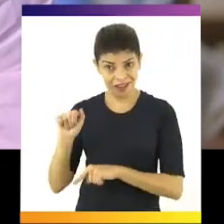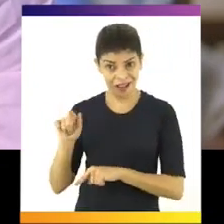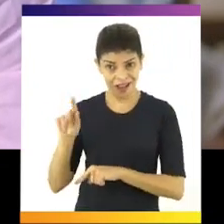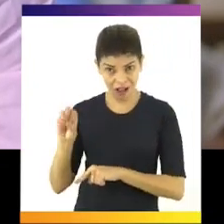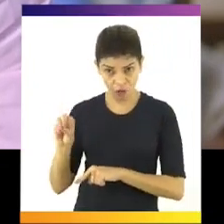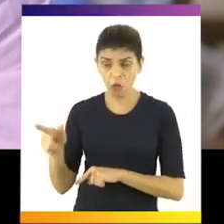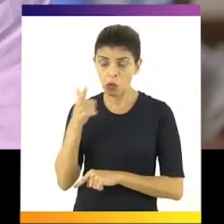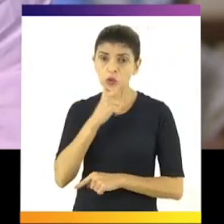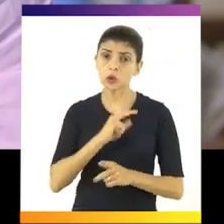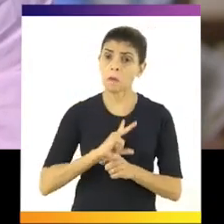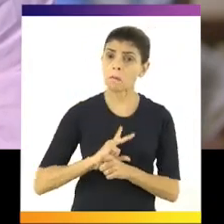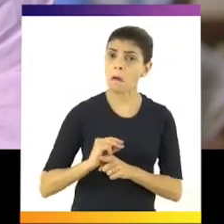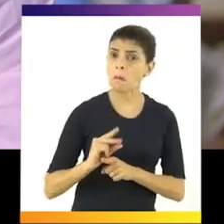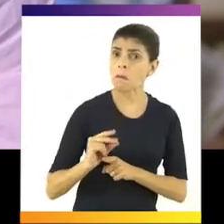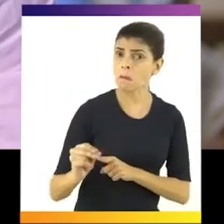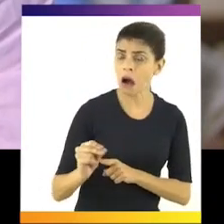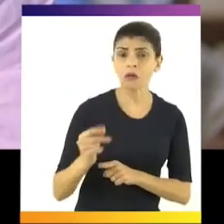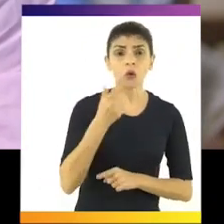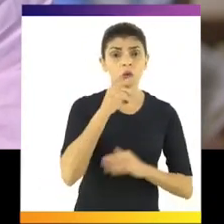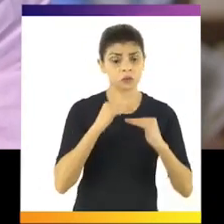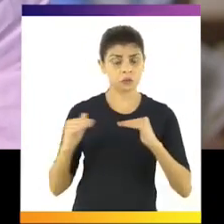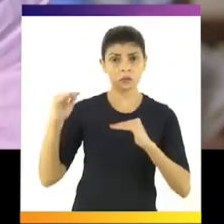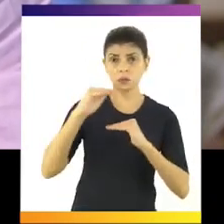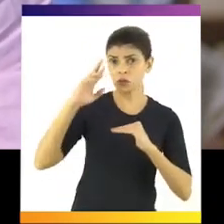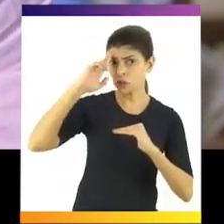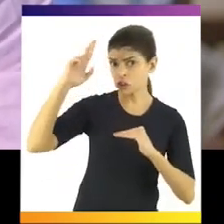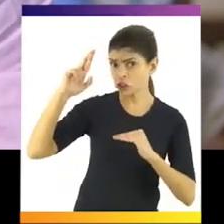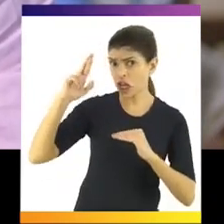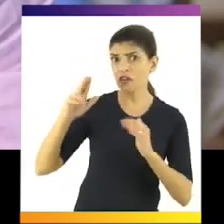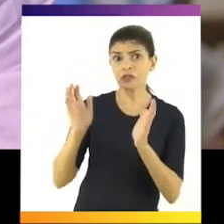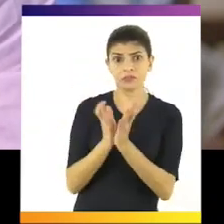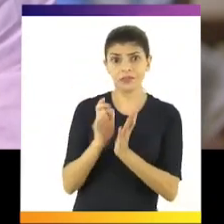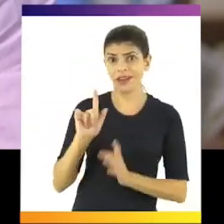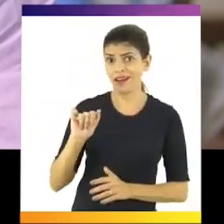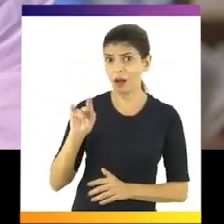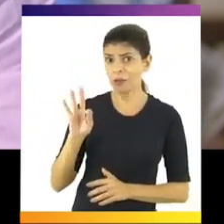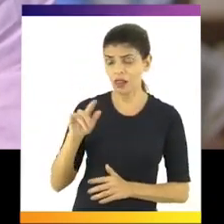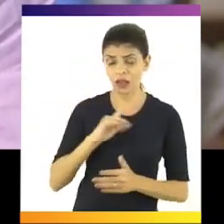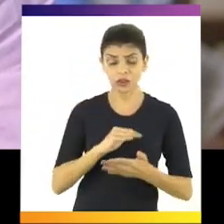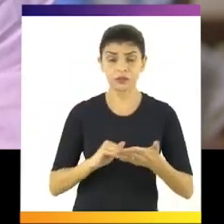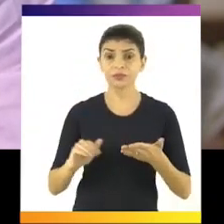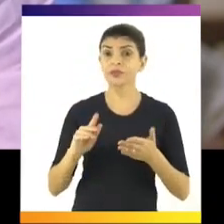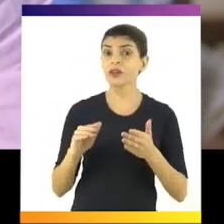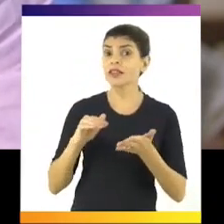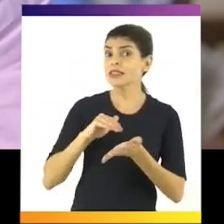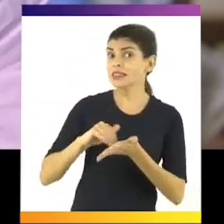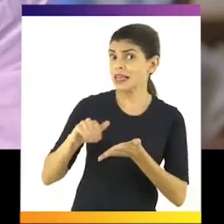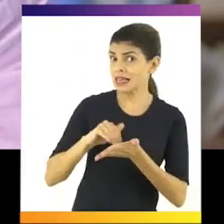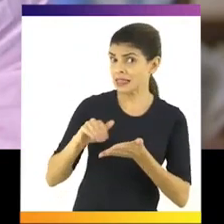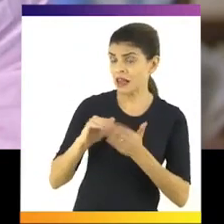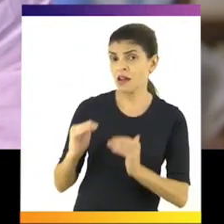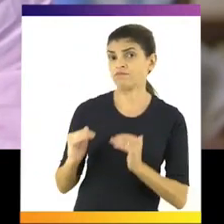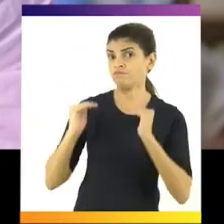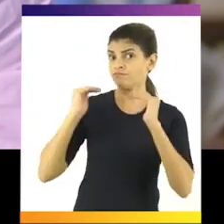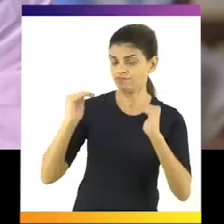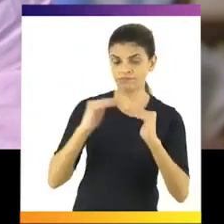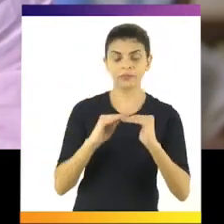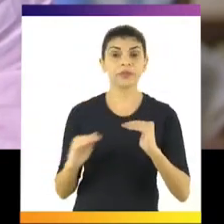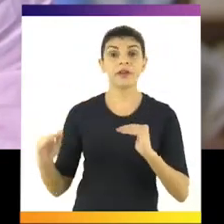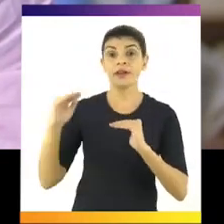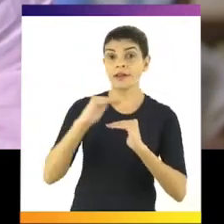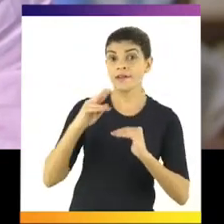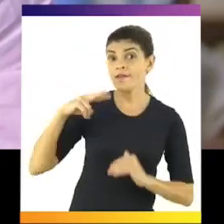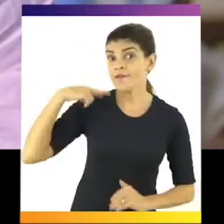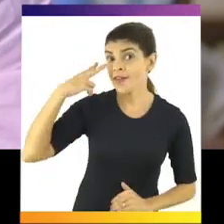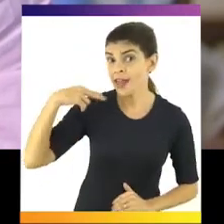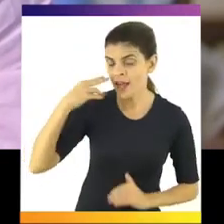ele está atingindo. Eu virei chefe de gabinete, depois eu virei assessor especial de uma grande secretaria, depois